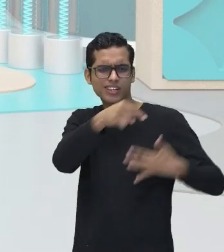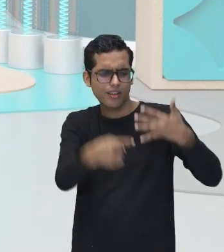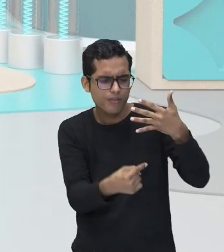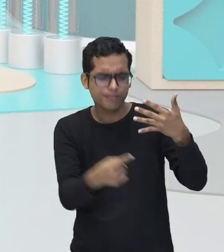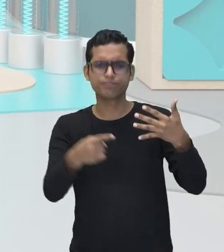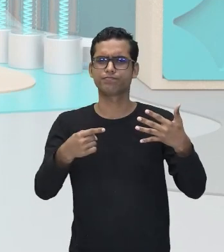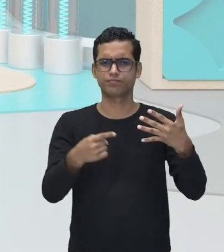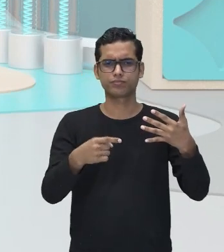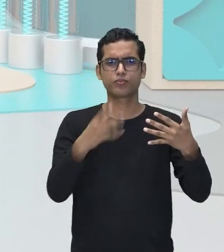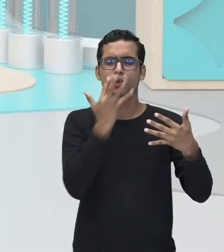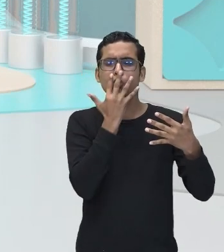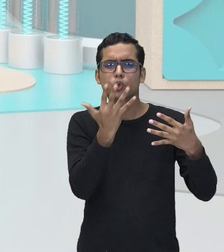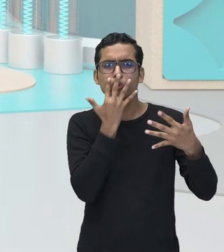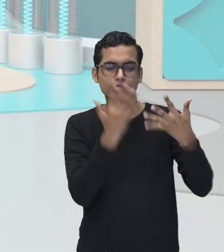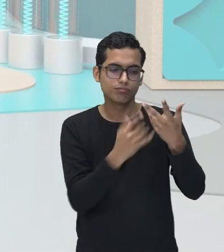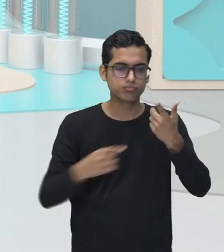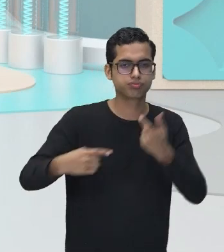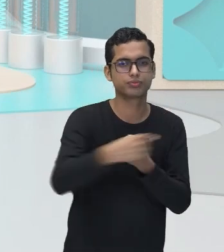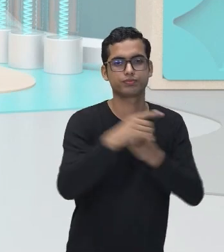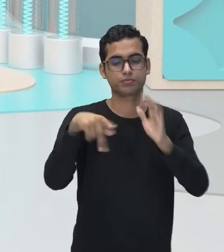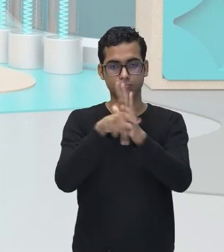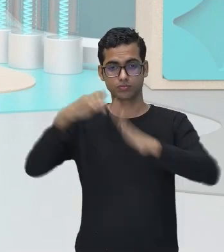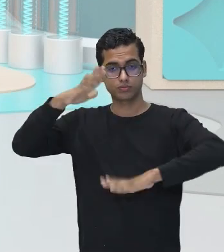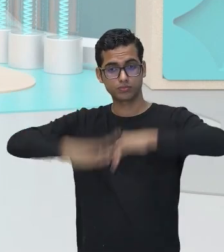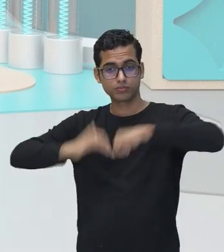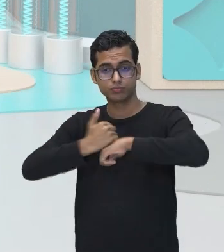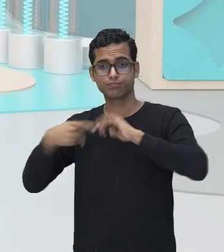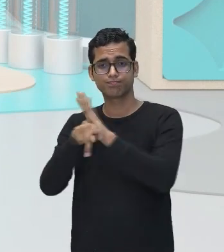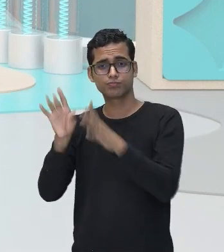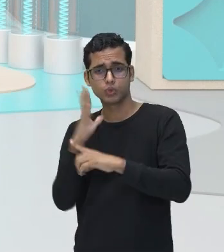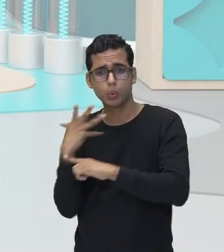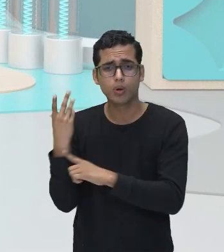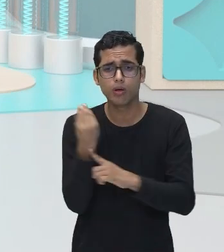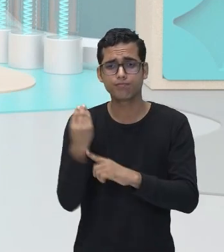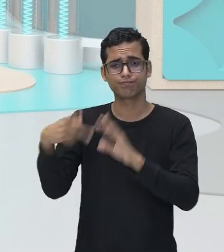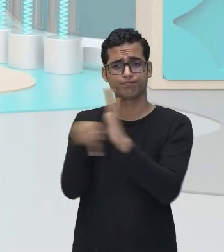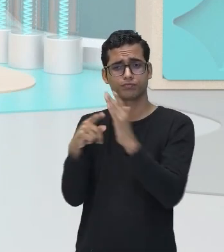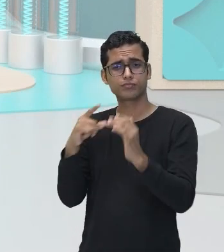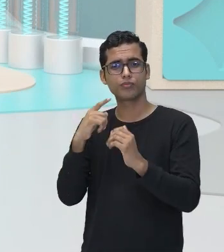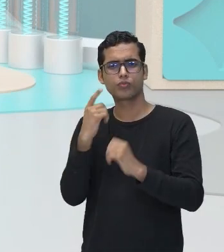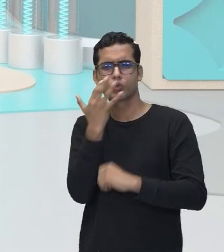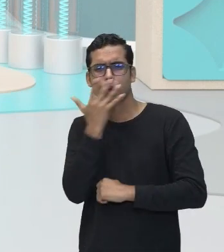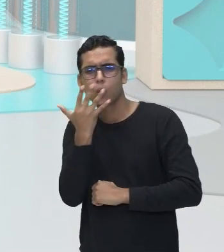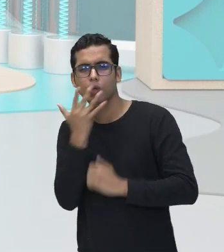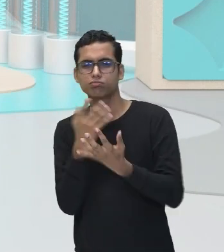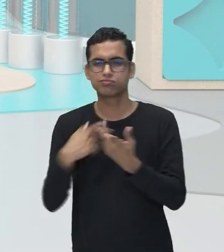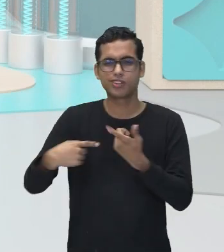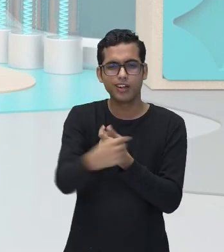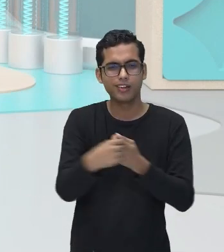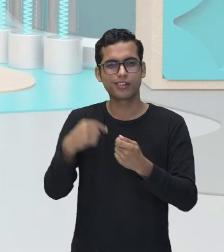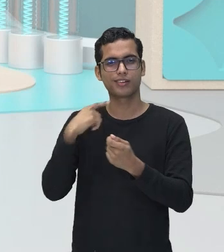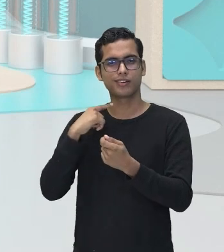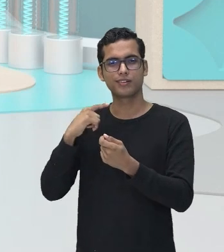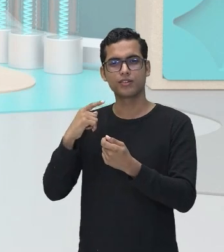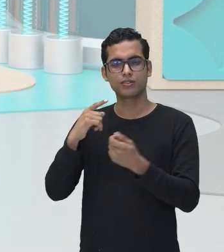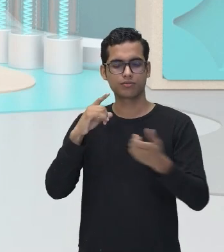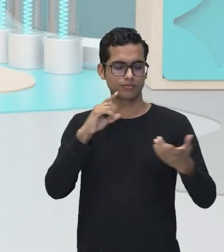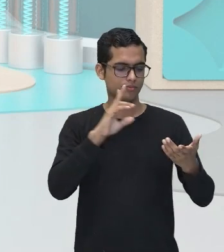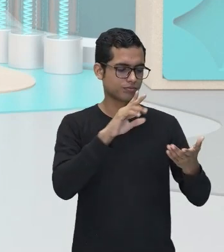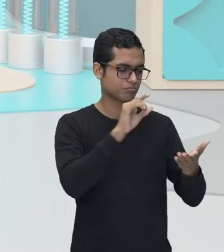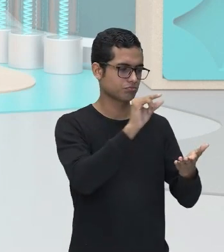pontos coloridos. Então, o artista ele pegou tintas coloridas e foi produzindo sua